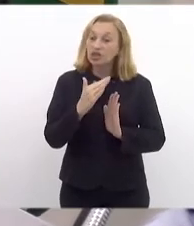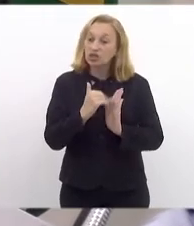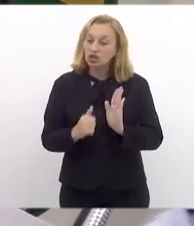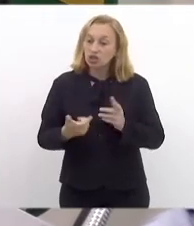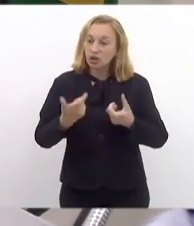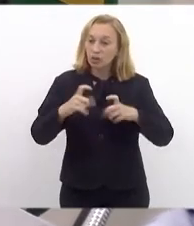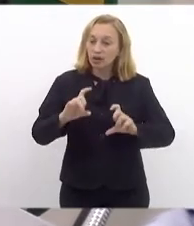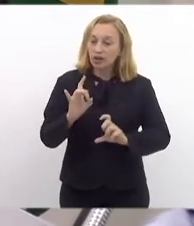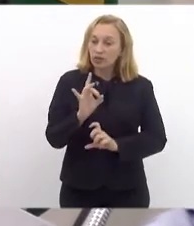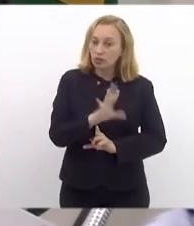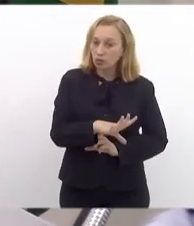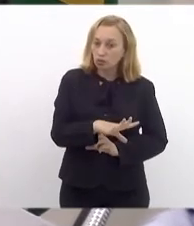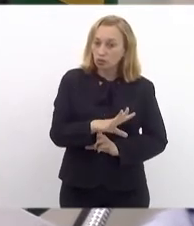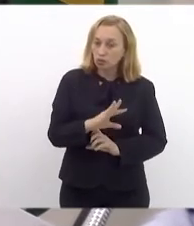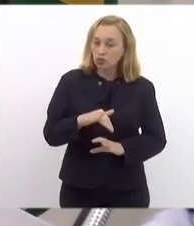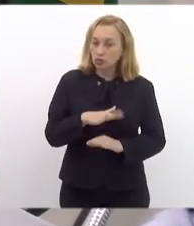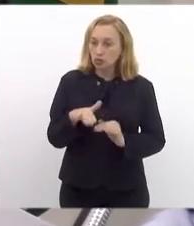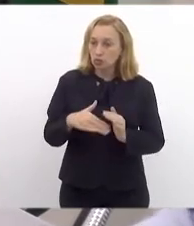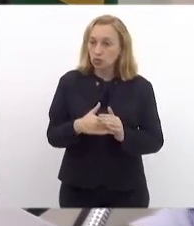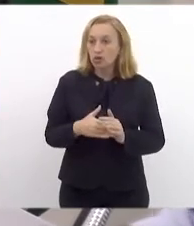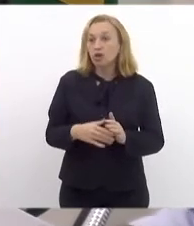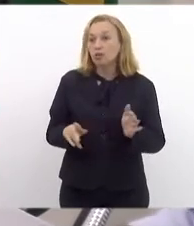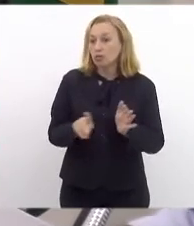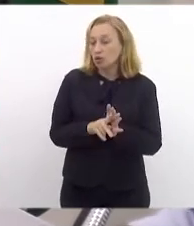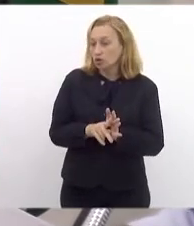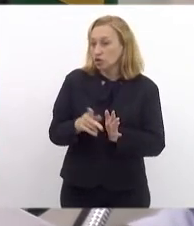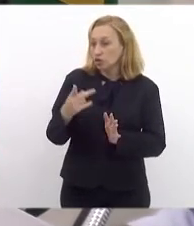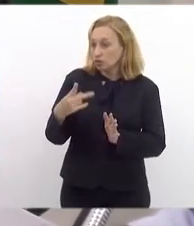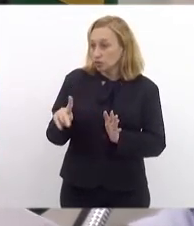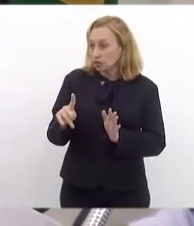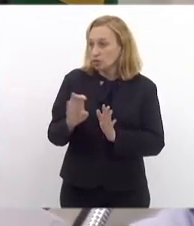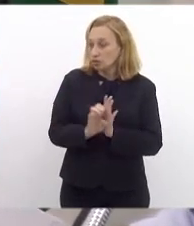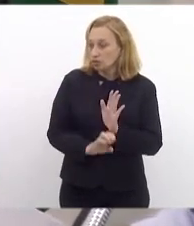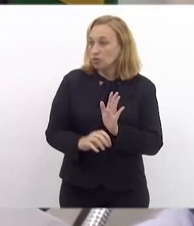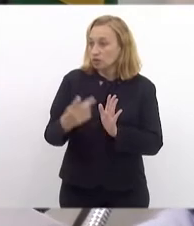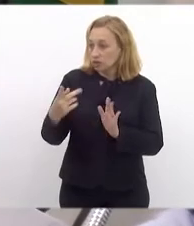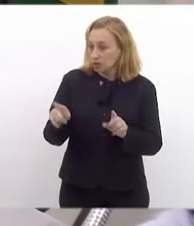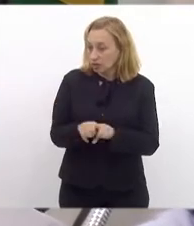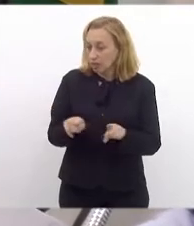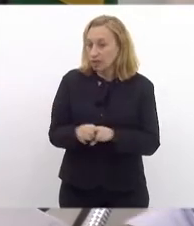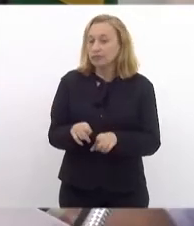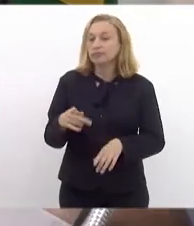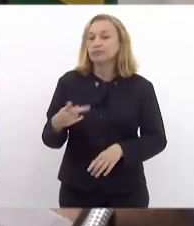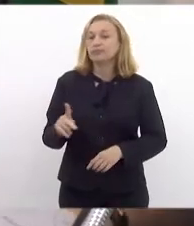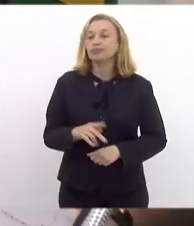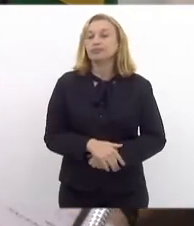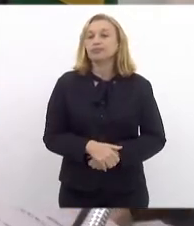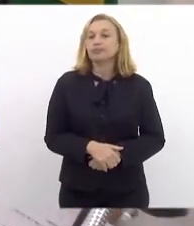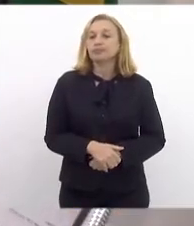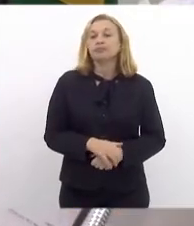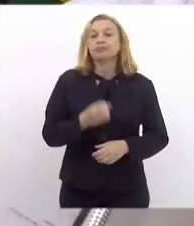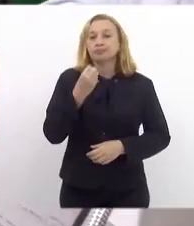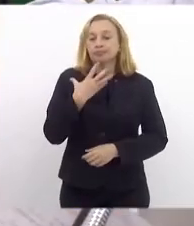parágrafo único integralmente aí claro que é do projeto original da sua emenda também não bom